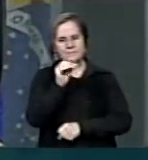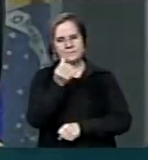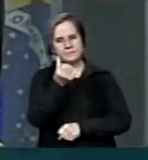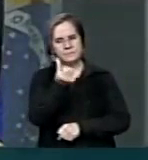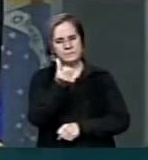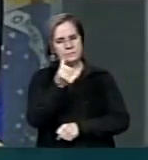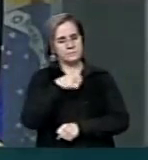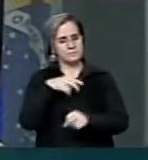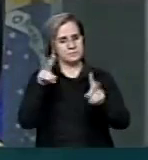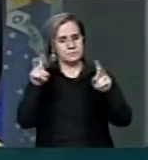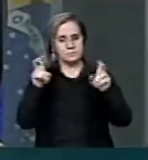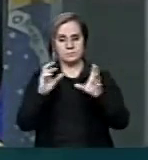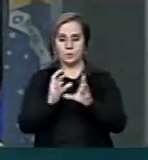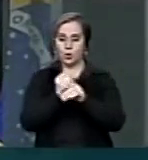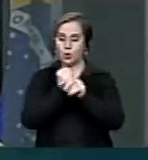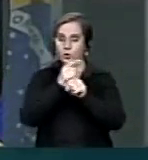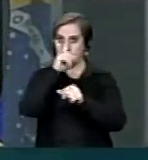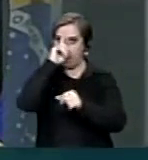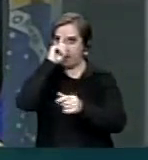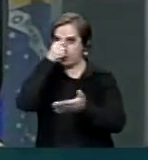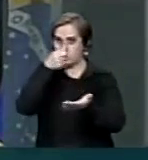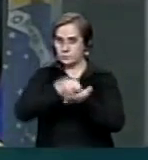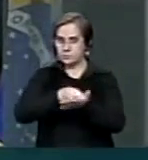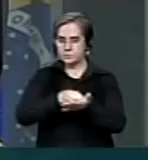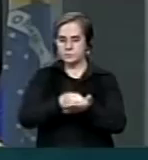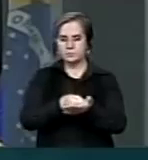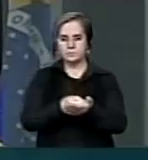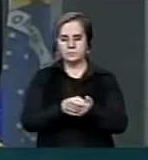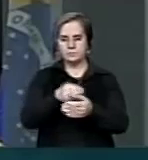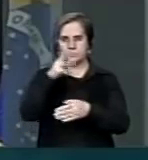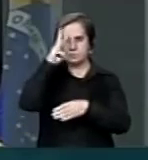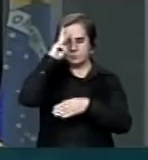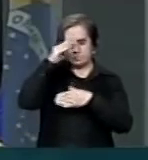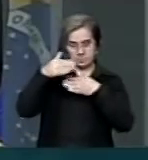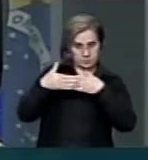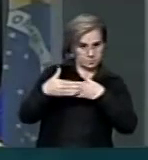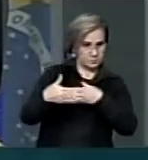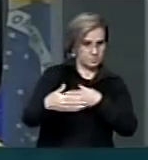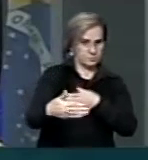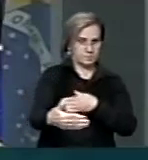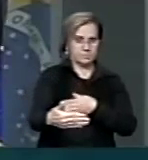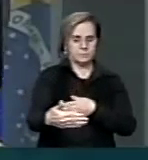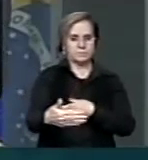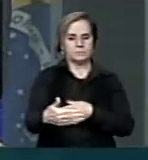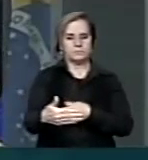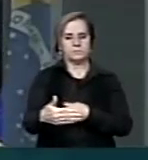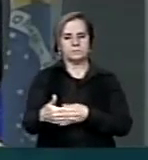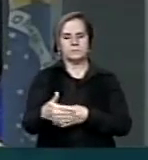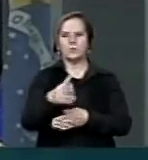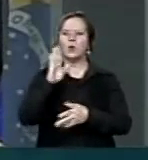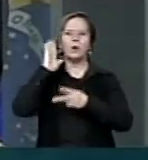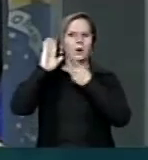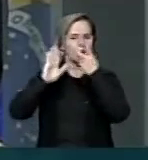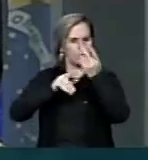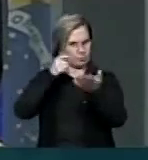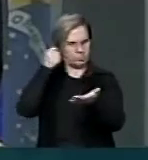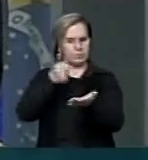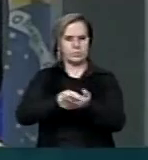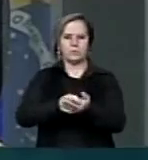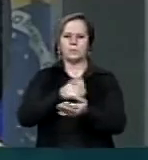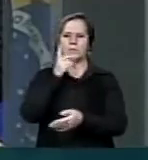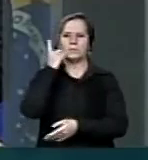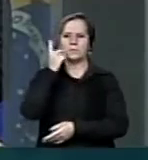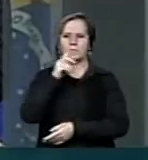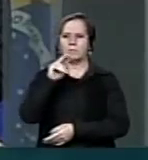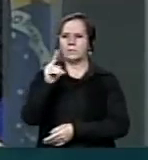se refere ao orçamento impositivo. Na terça-feira, honrando a palavra, o deputado Henrique Eduardo